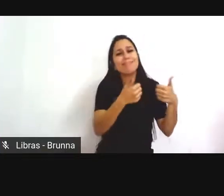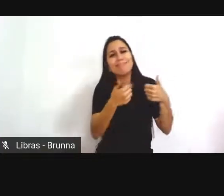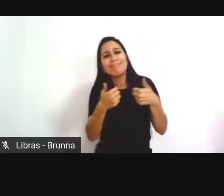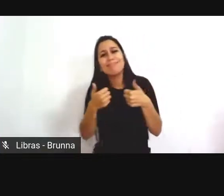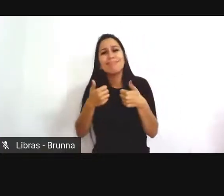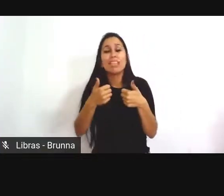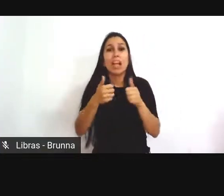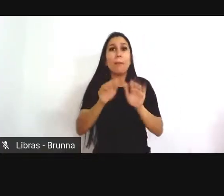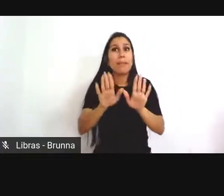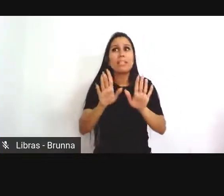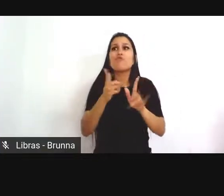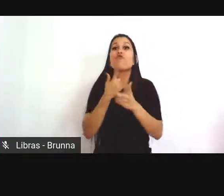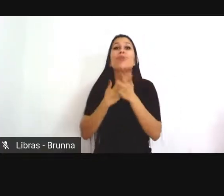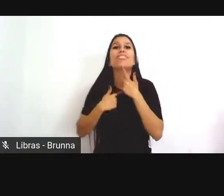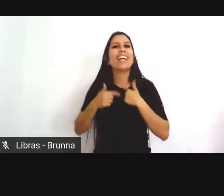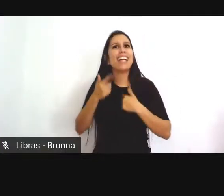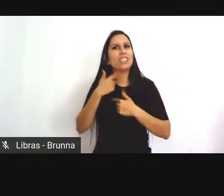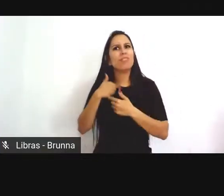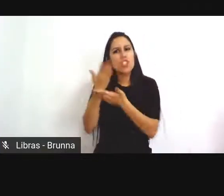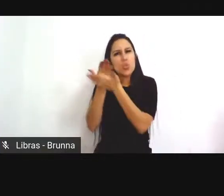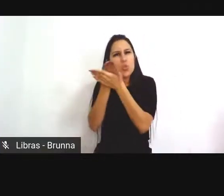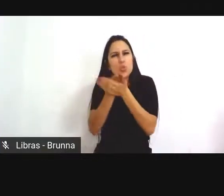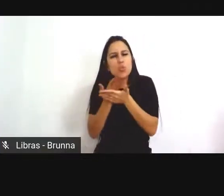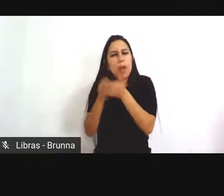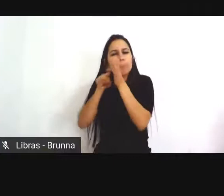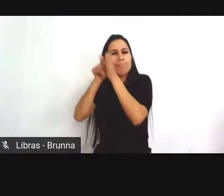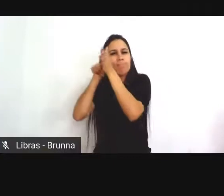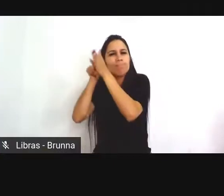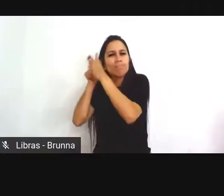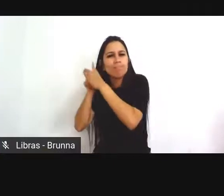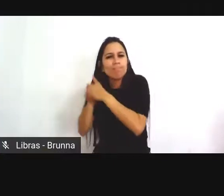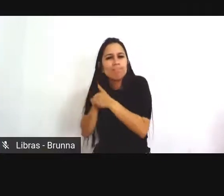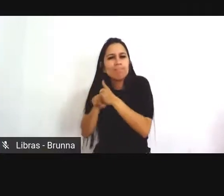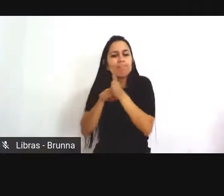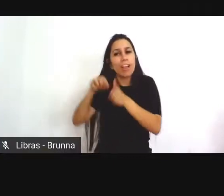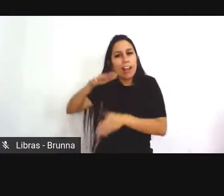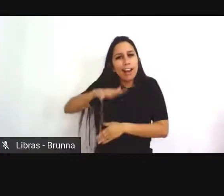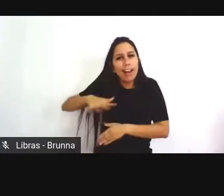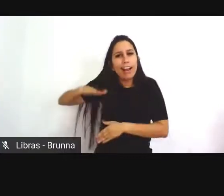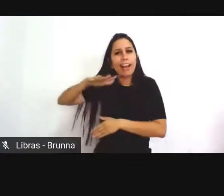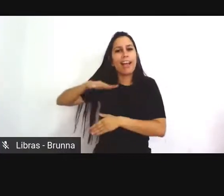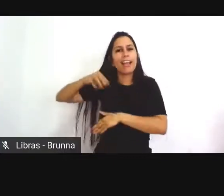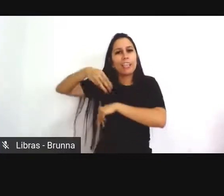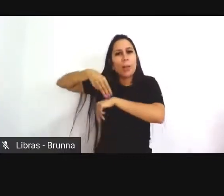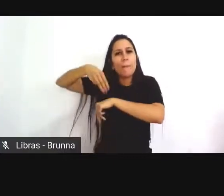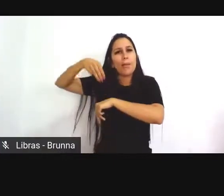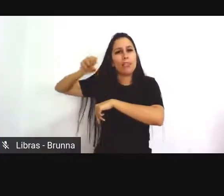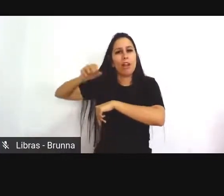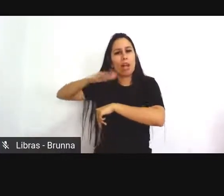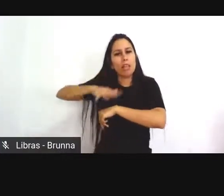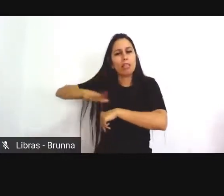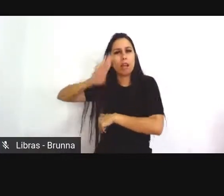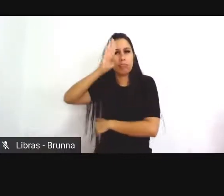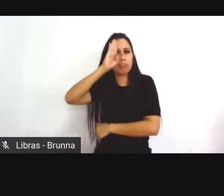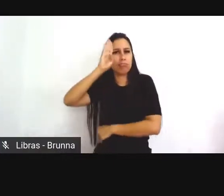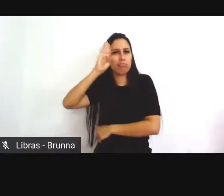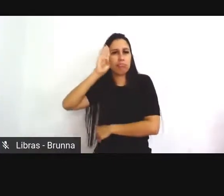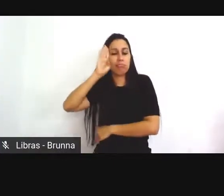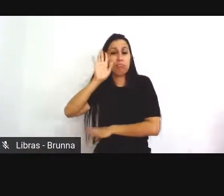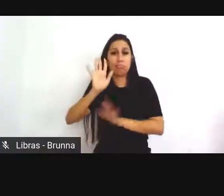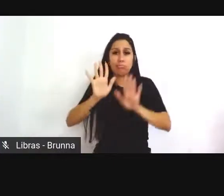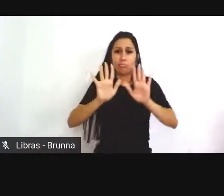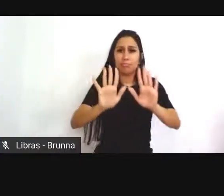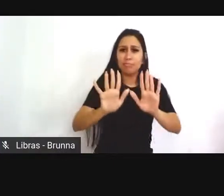e isso efetivamente me permitiu. O CEFOR, é importante dizer isso, o CEFOR não é uma